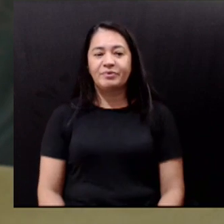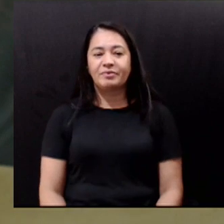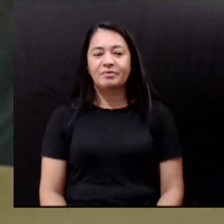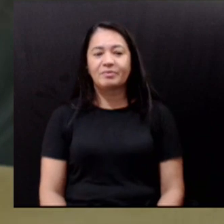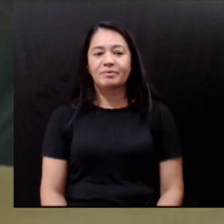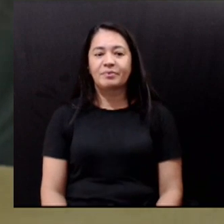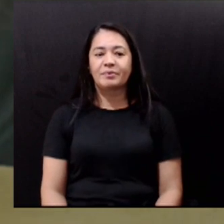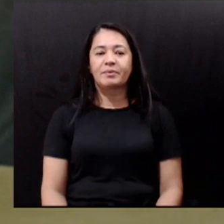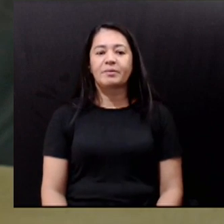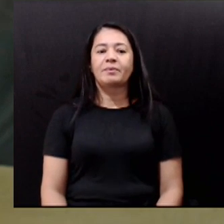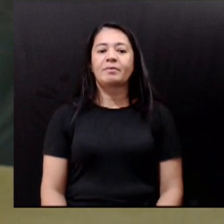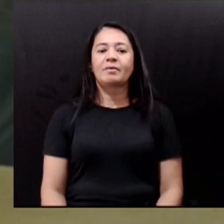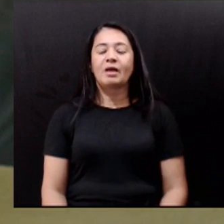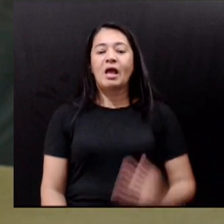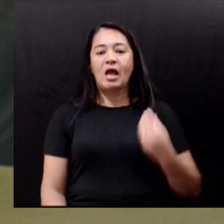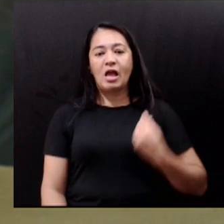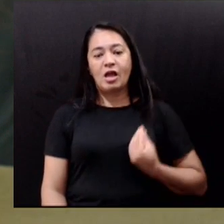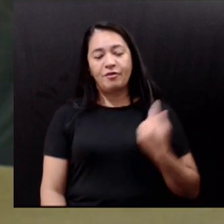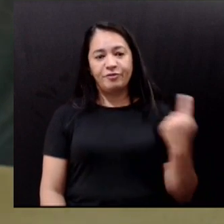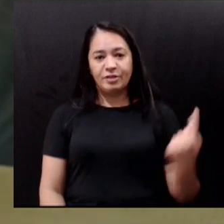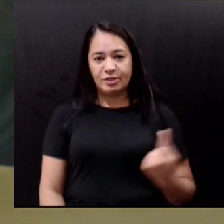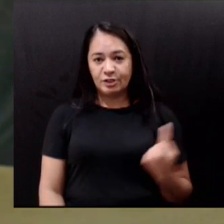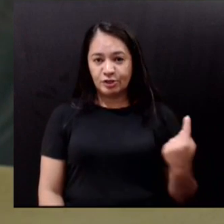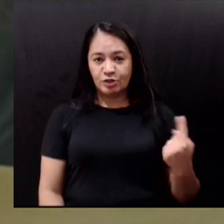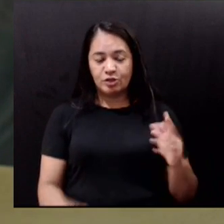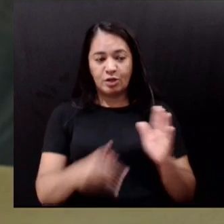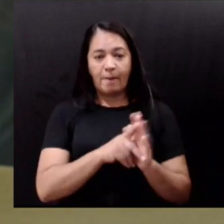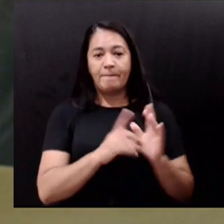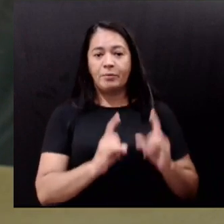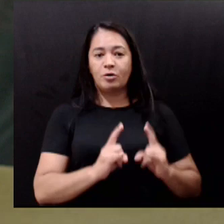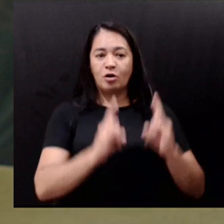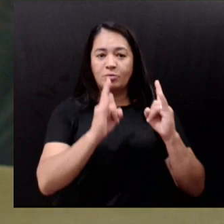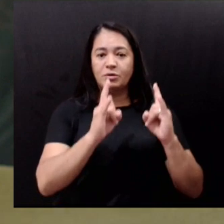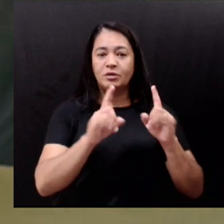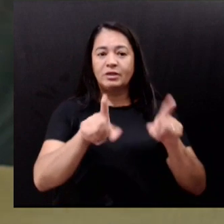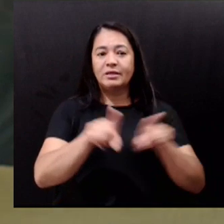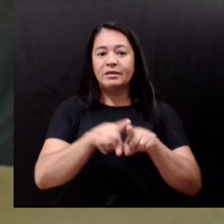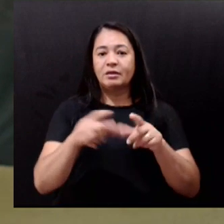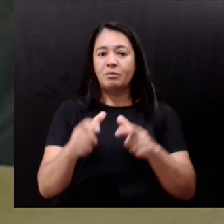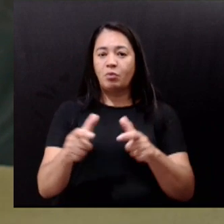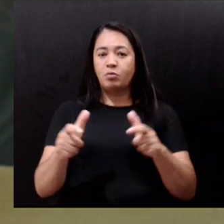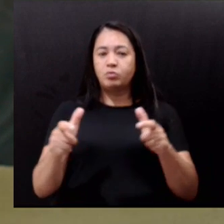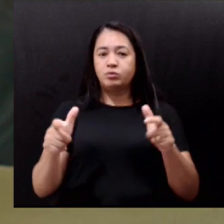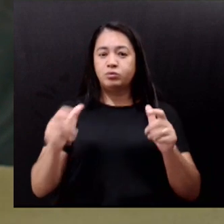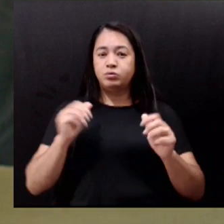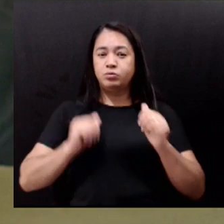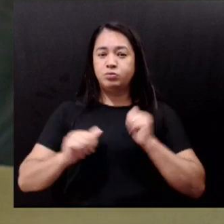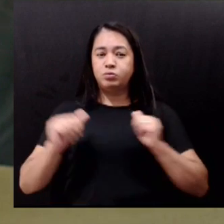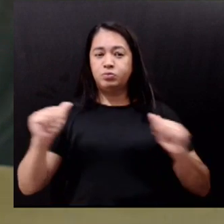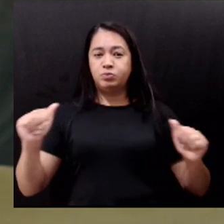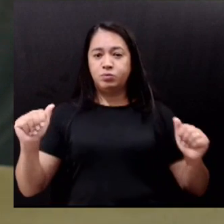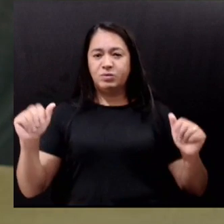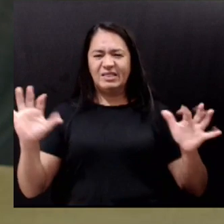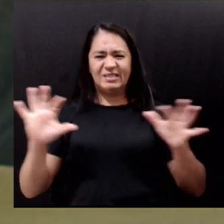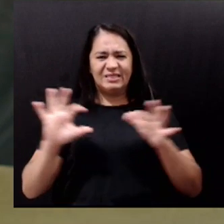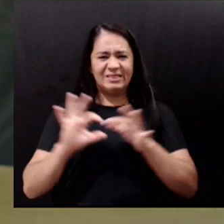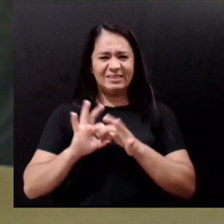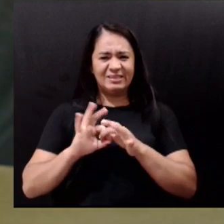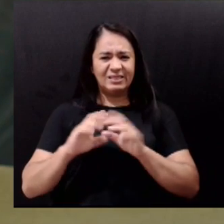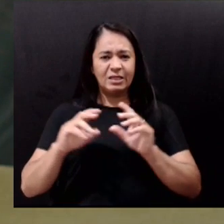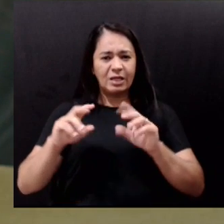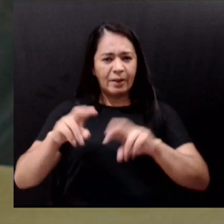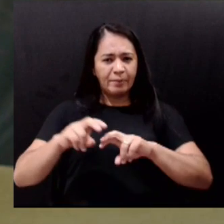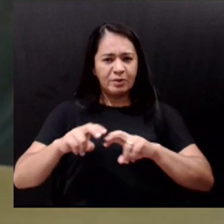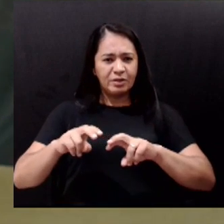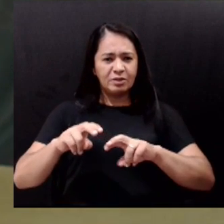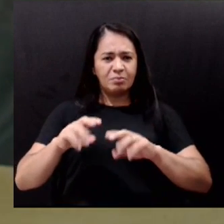vida isolada nos condomínios e o aumento dos casos de ansiedade e depressão, principalmente depois da pandemia? Eu completo aí